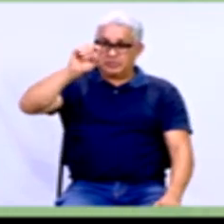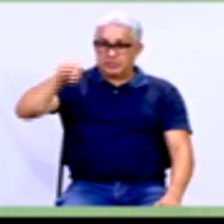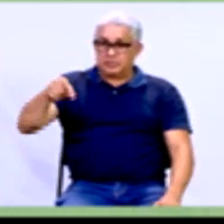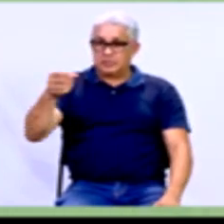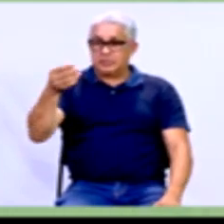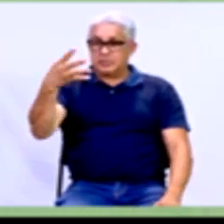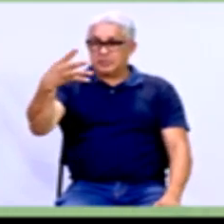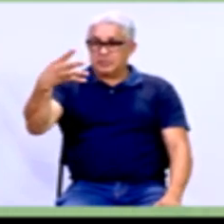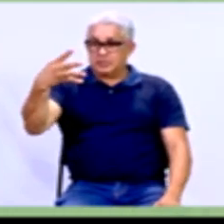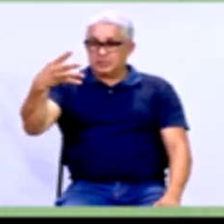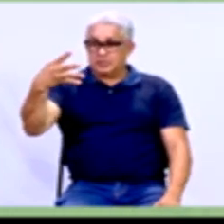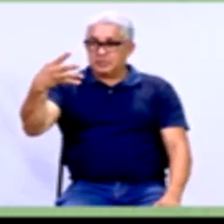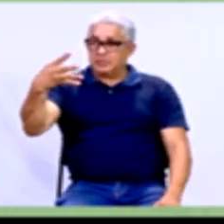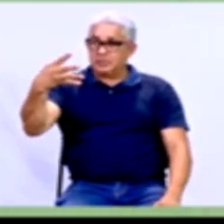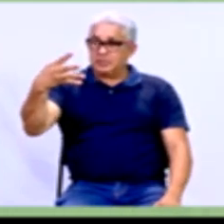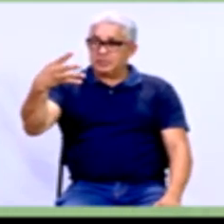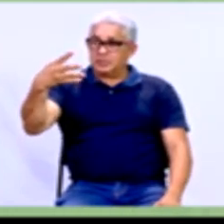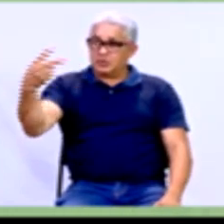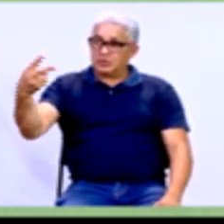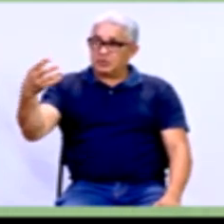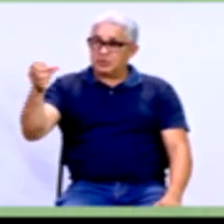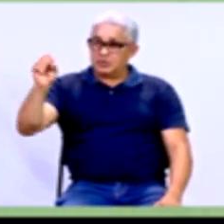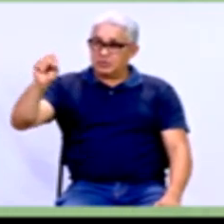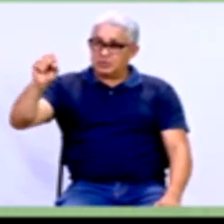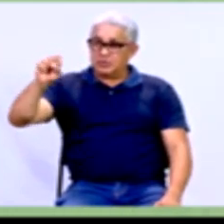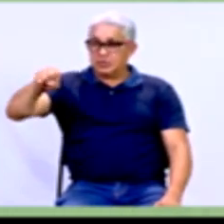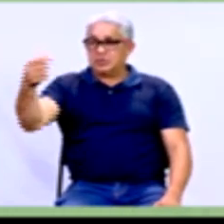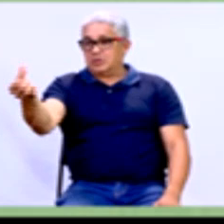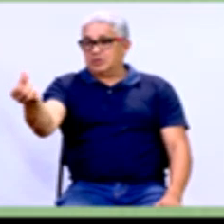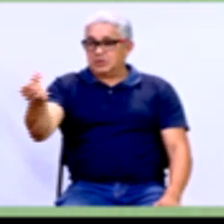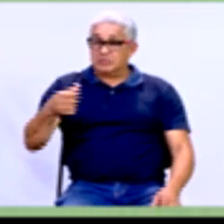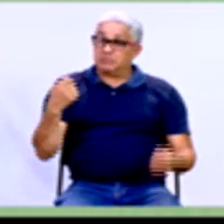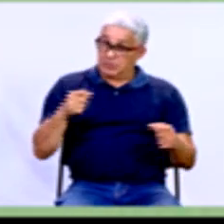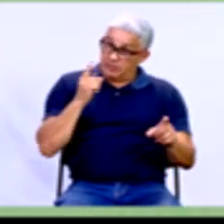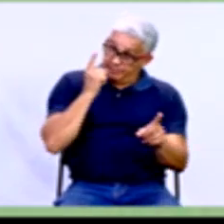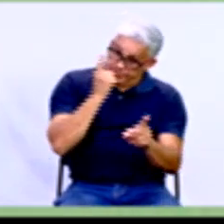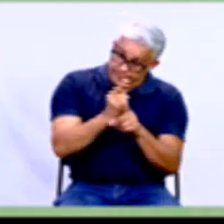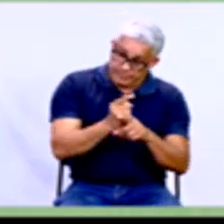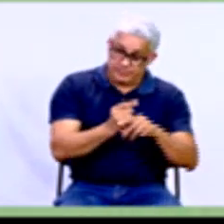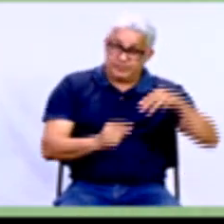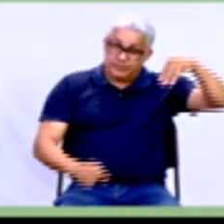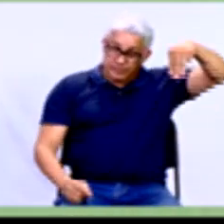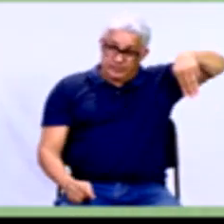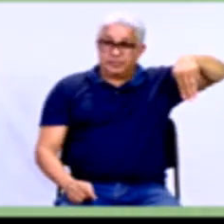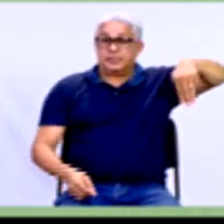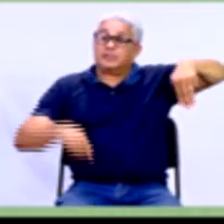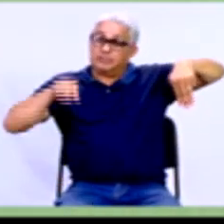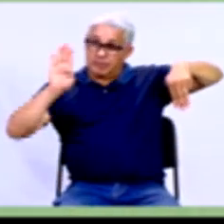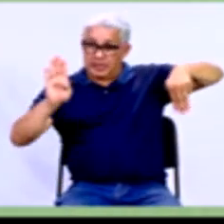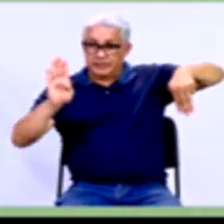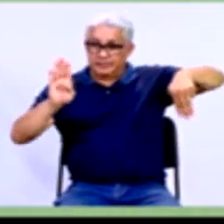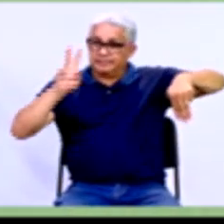0,4286. Não acabou por aí. Eu falei para vocês que a gente tem que achar o valor de M e o valor de B.